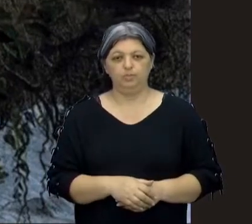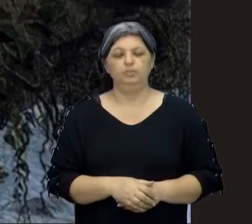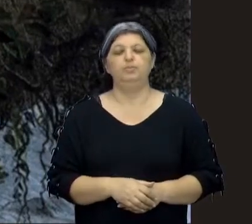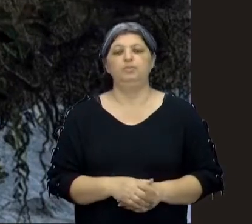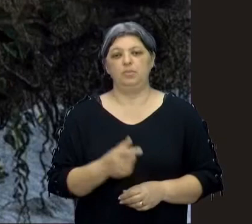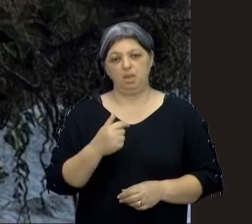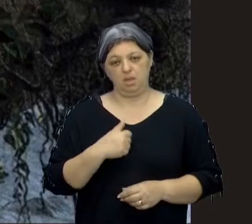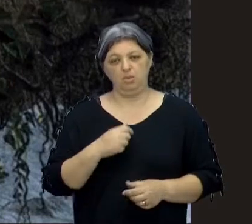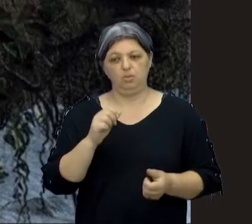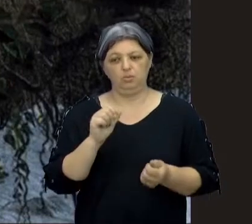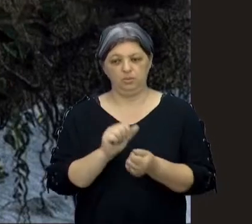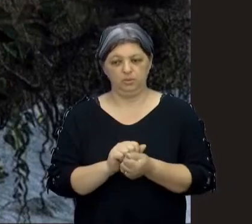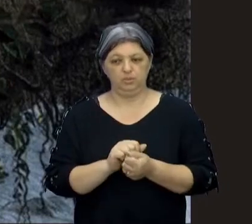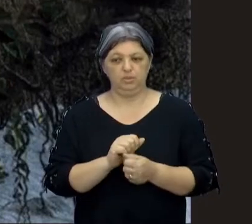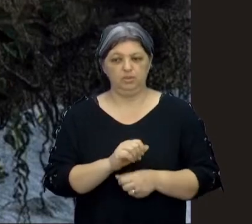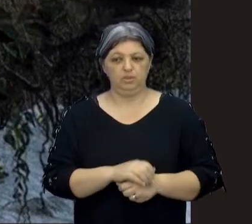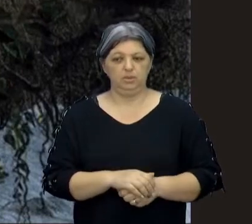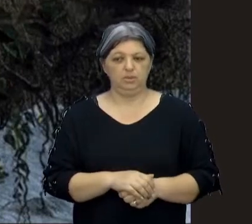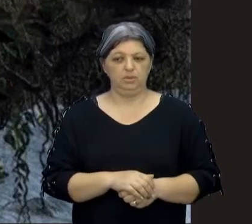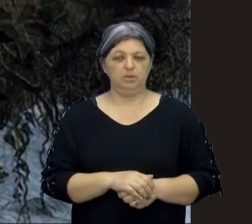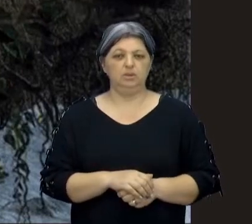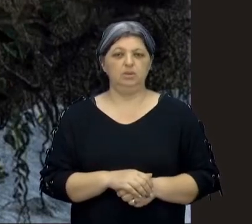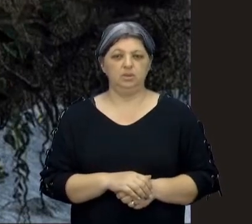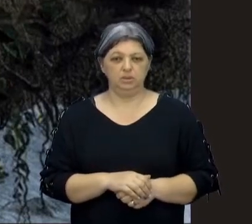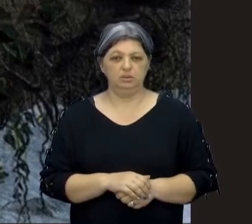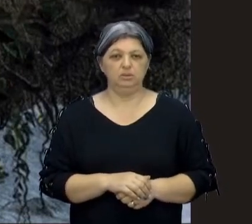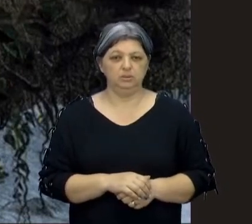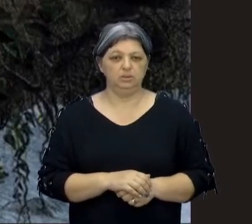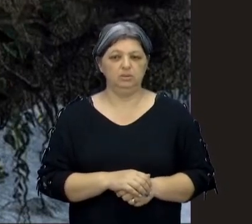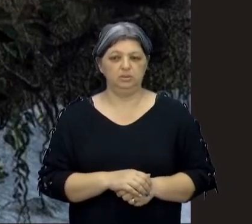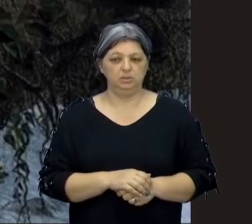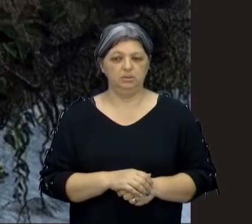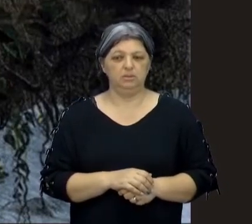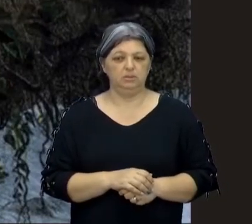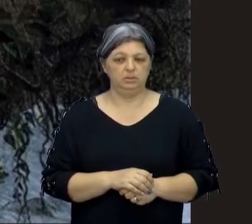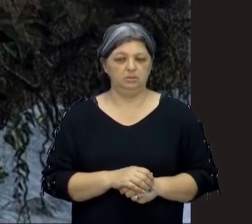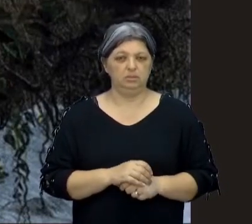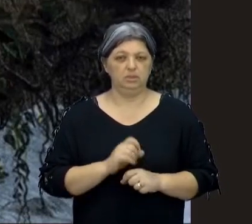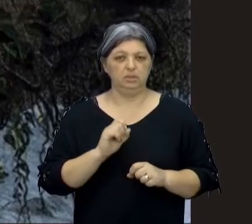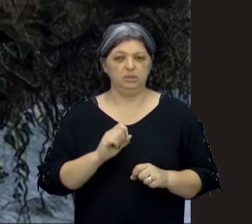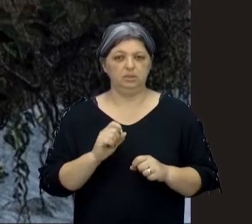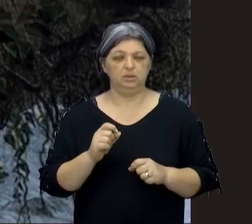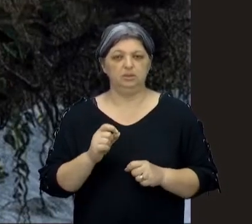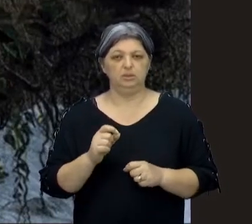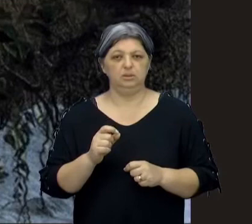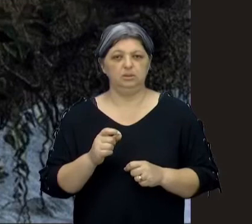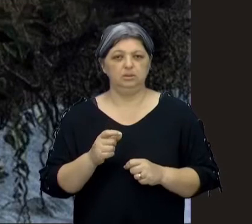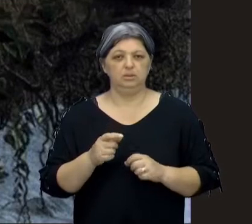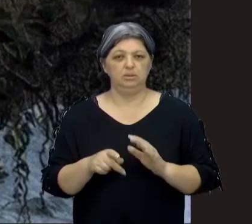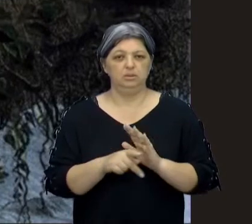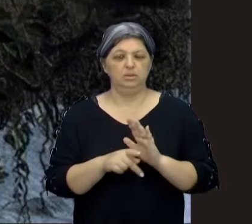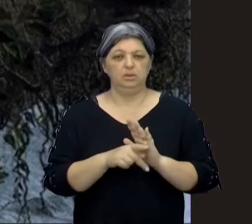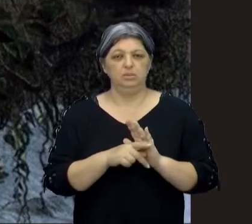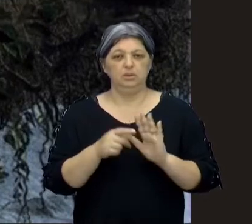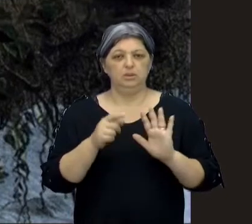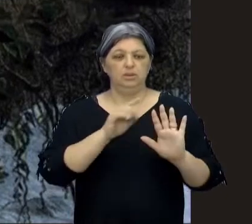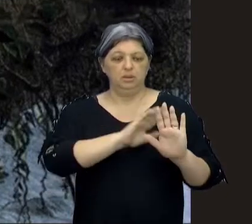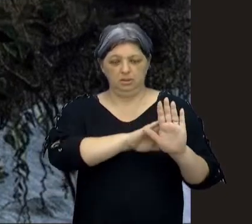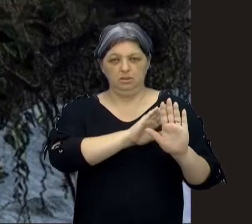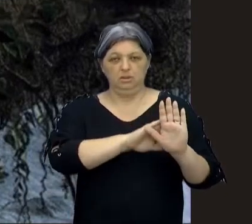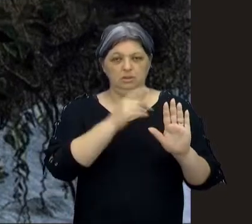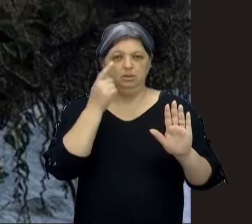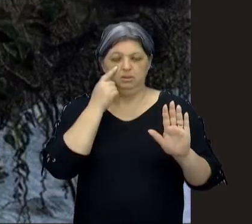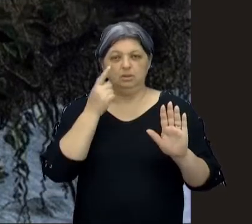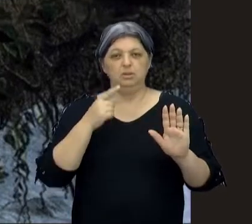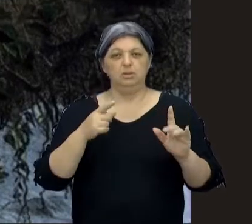da produção aqui usando sempre uma imagem no chroma key que meio que resume né o assunto que a gente vai tá vendo